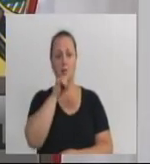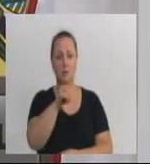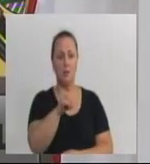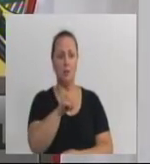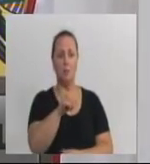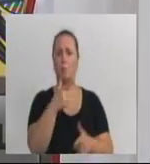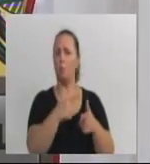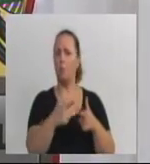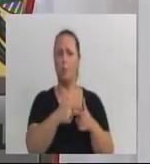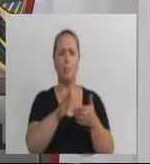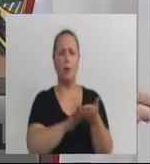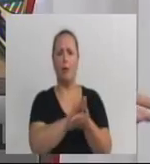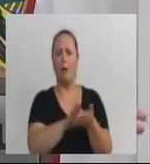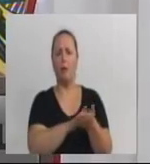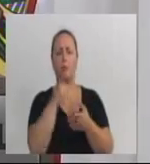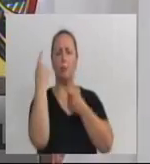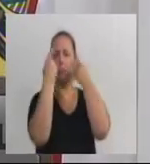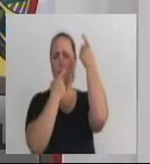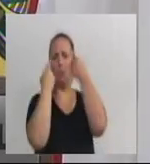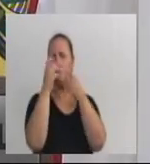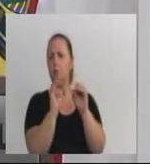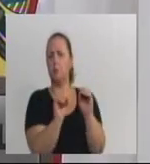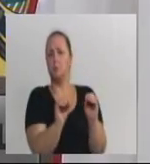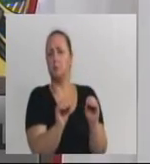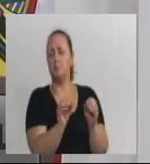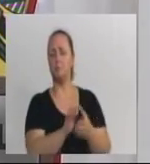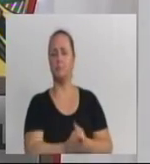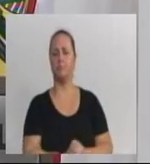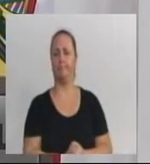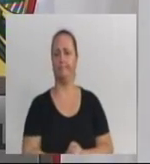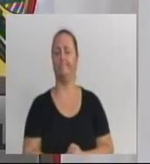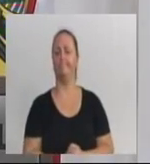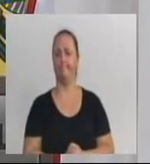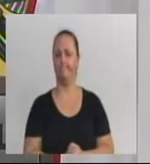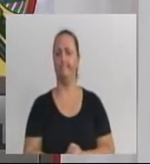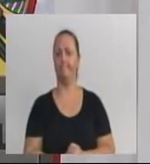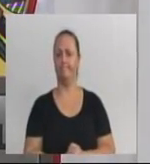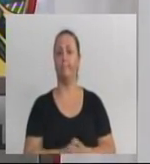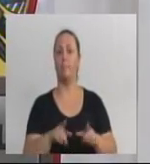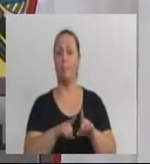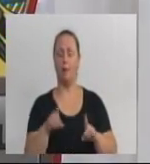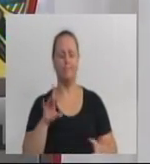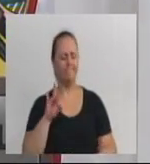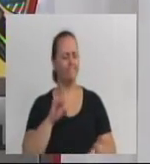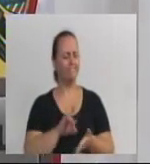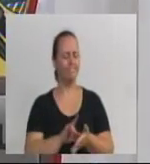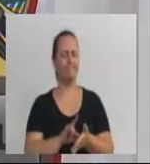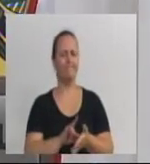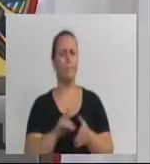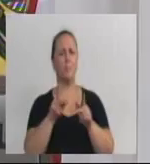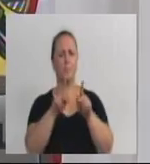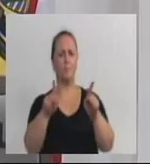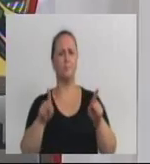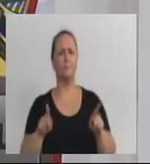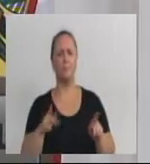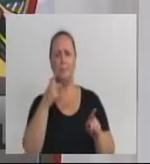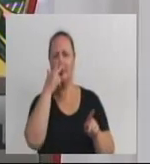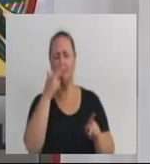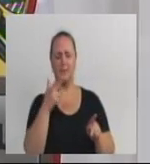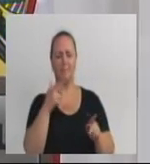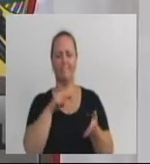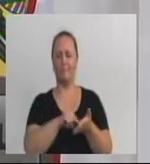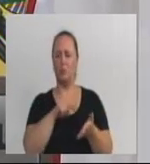tempo, porque não é à toa, né, que o CGU, Controladoria Geral da União, deu uma nota baixíssima